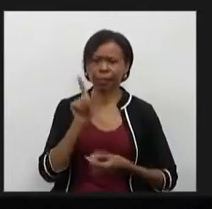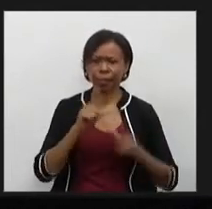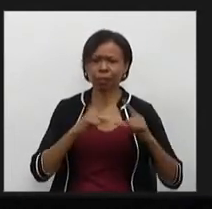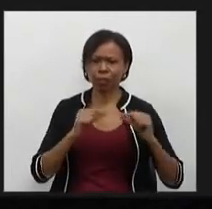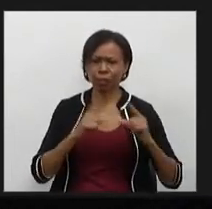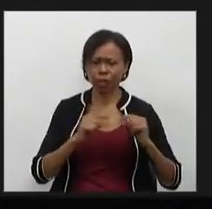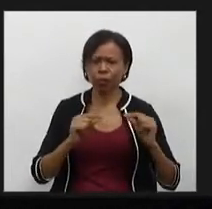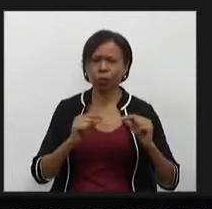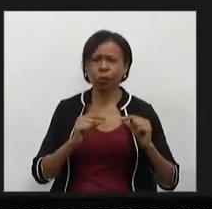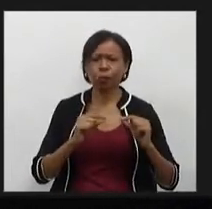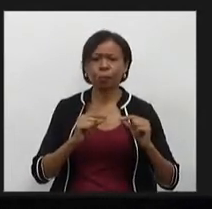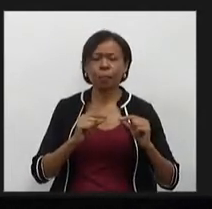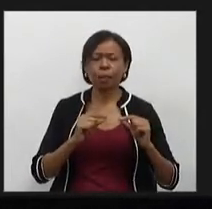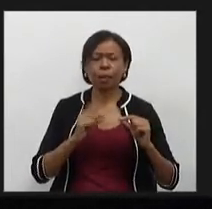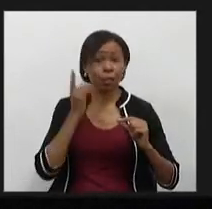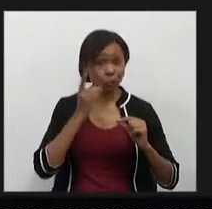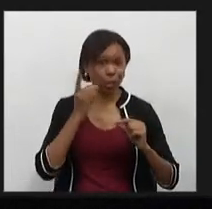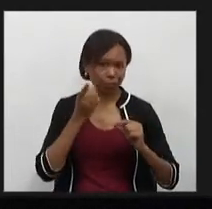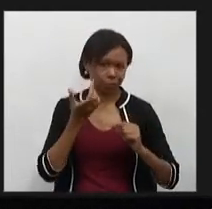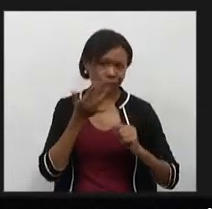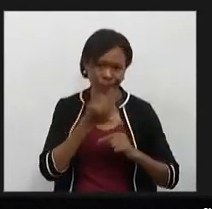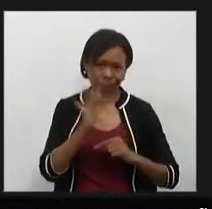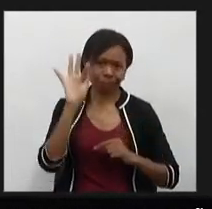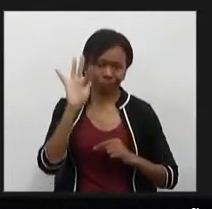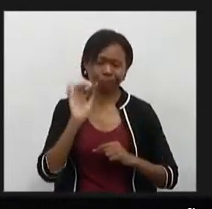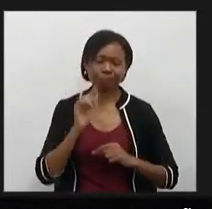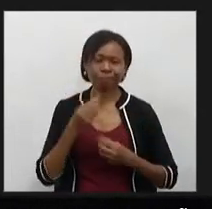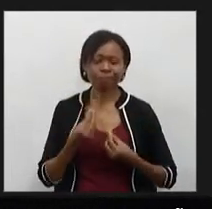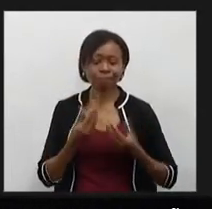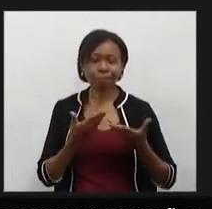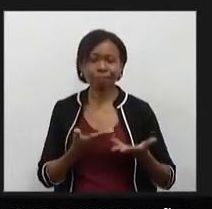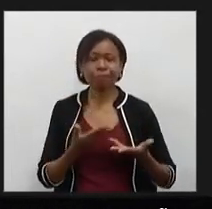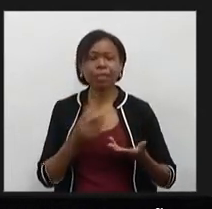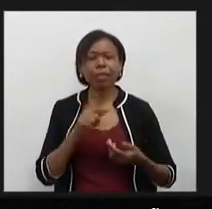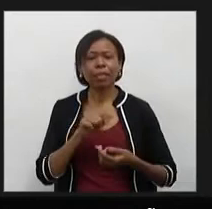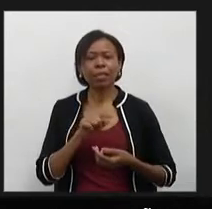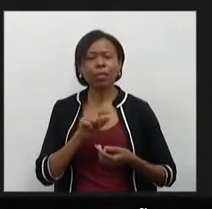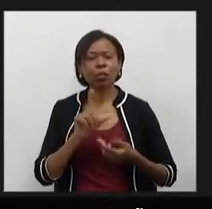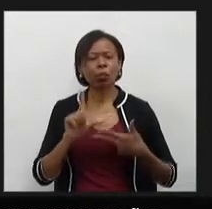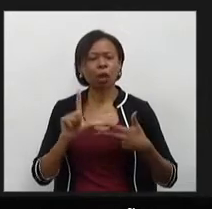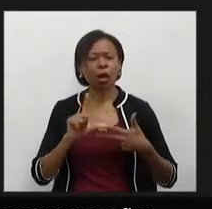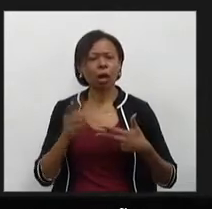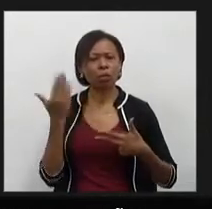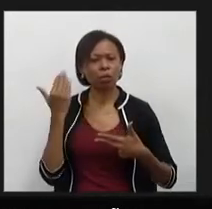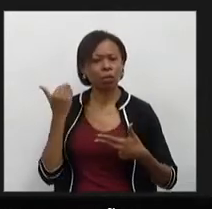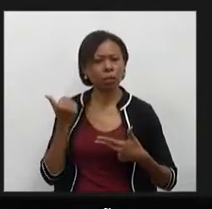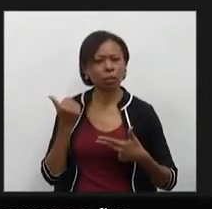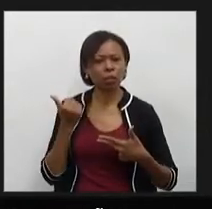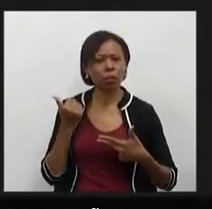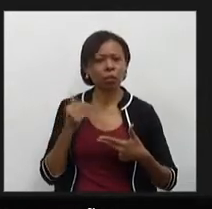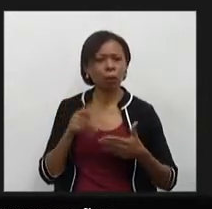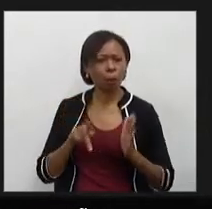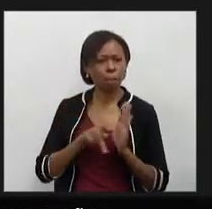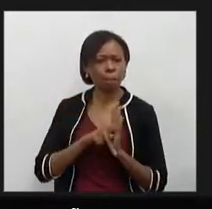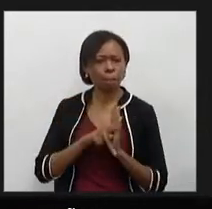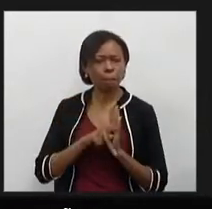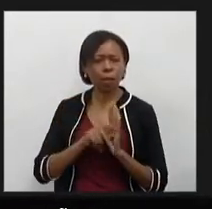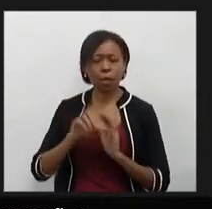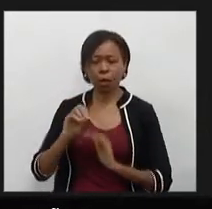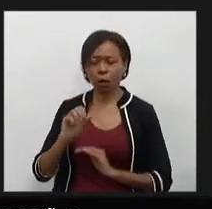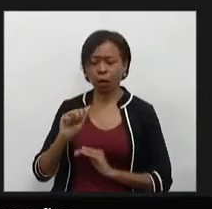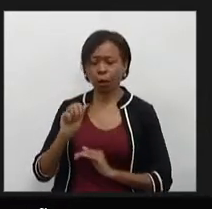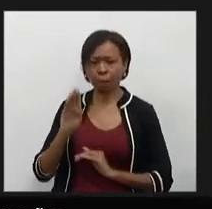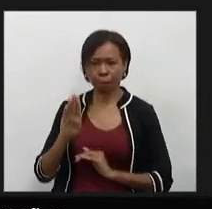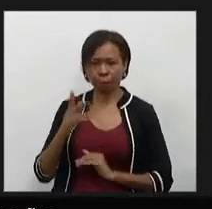Aro até mesmo ingressou com uma propositura legislativa que foi pleito da Comissão da OAB do Estado de